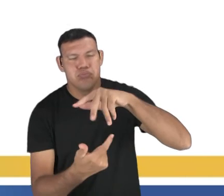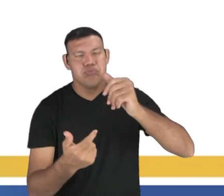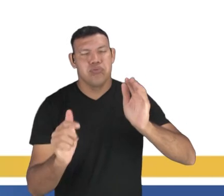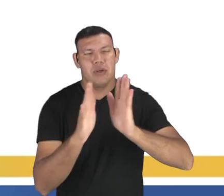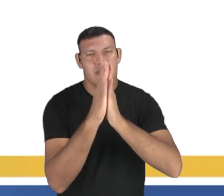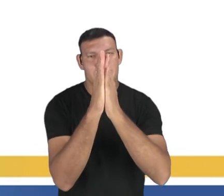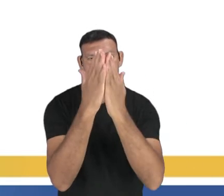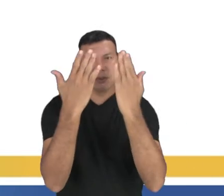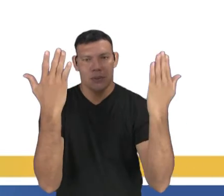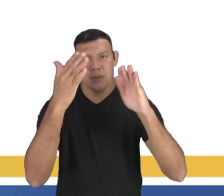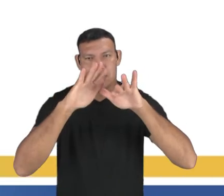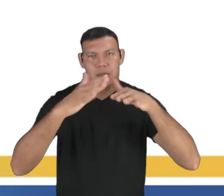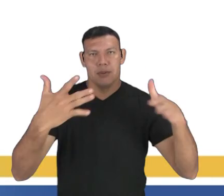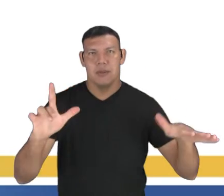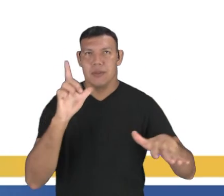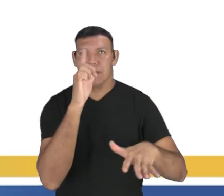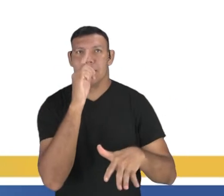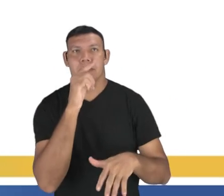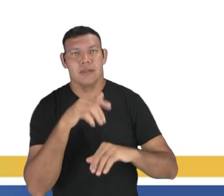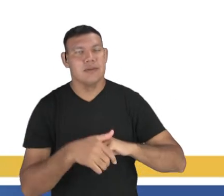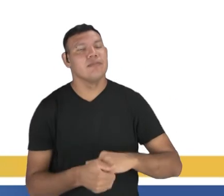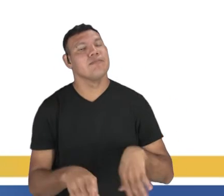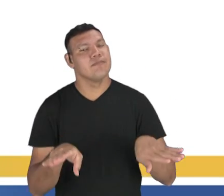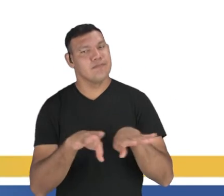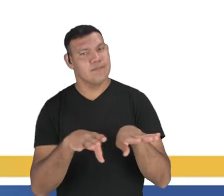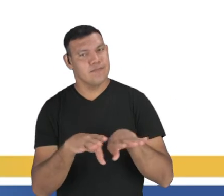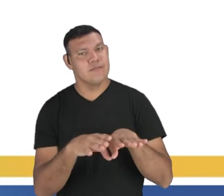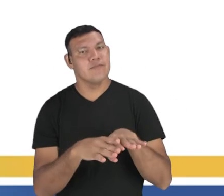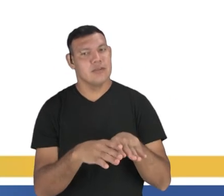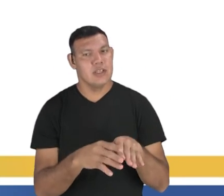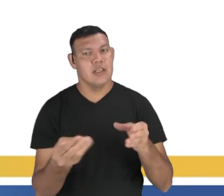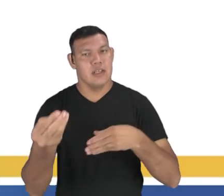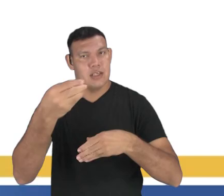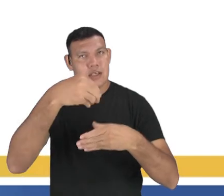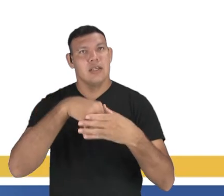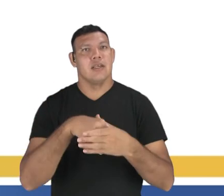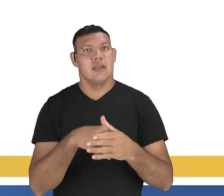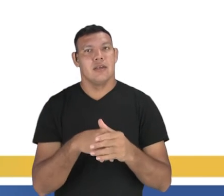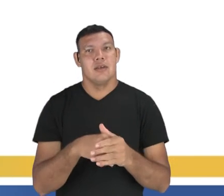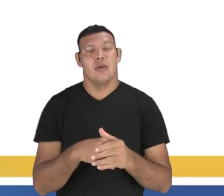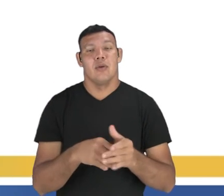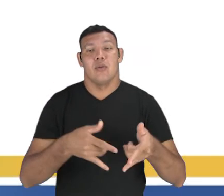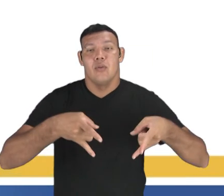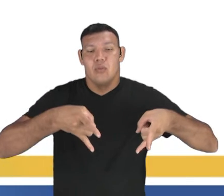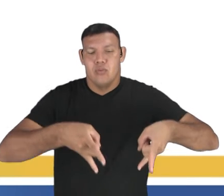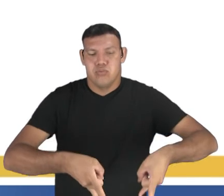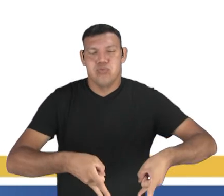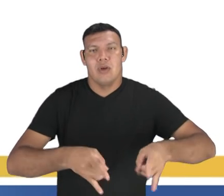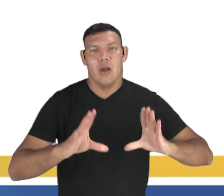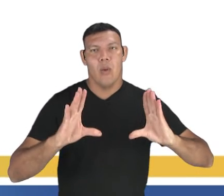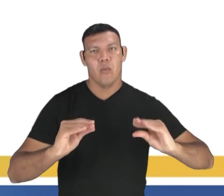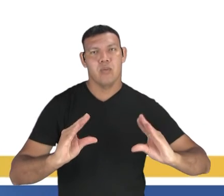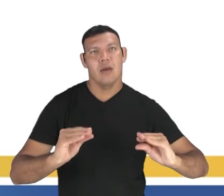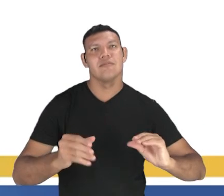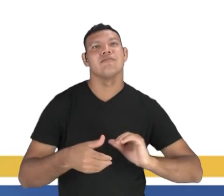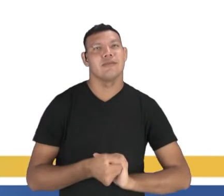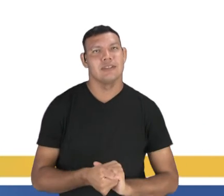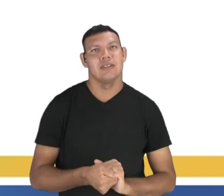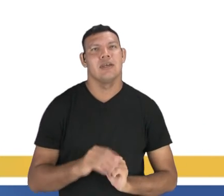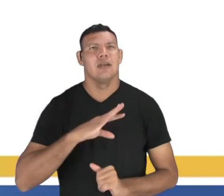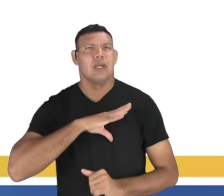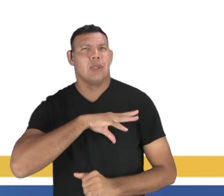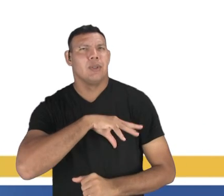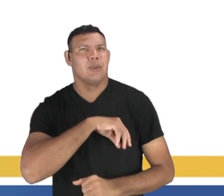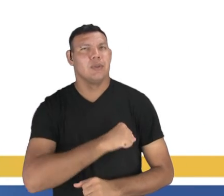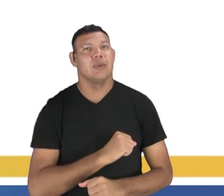O mar é grande e cabe na cama e no colchão de amar. O amor é grande e cabe no